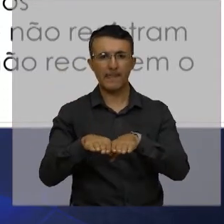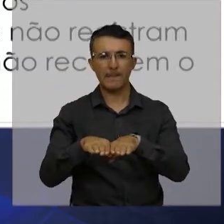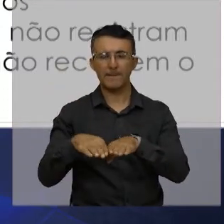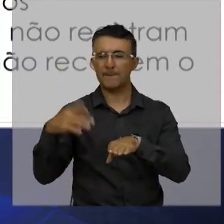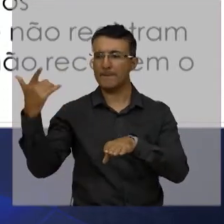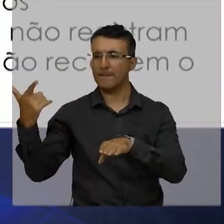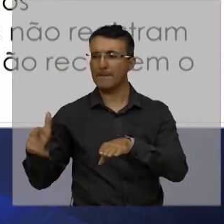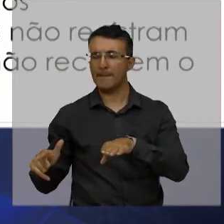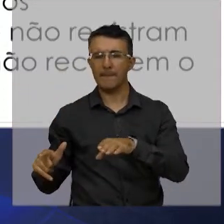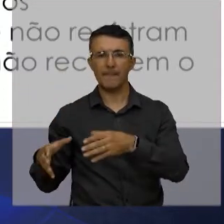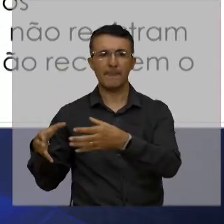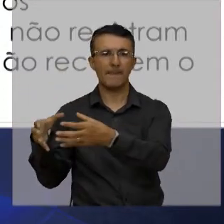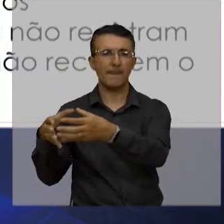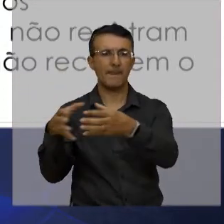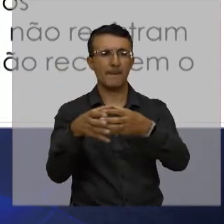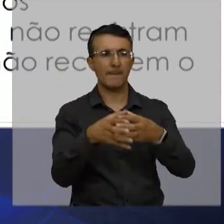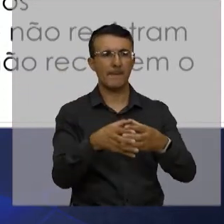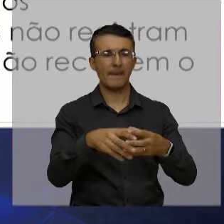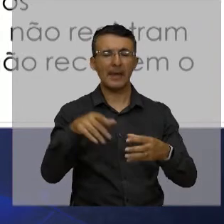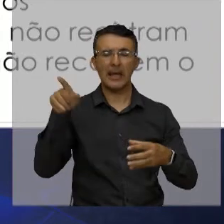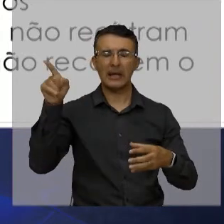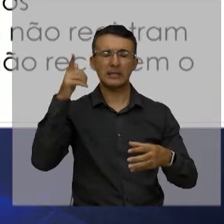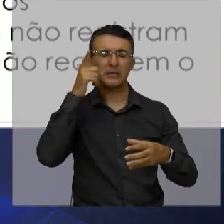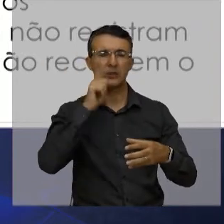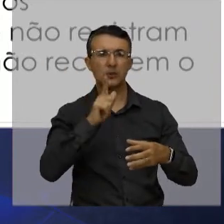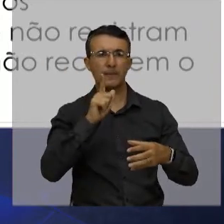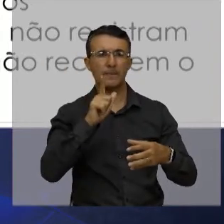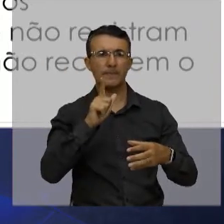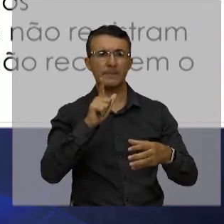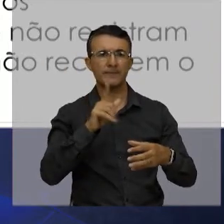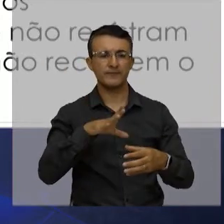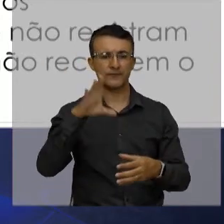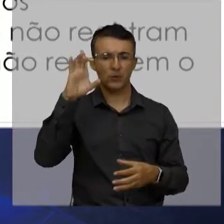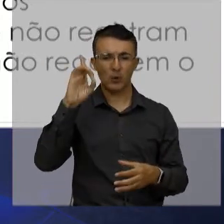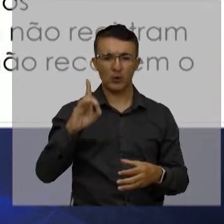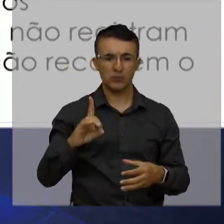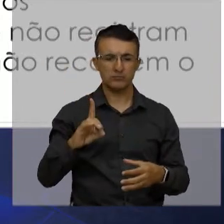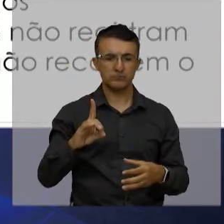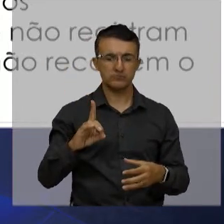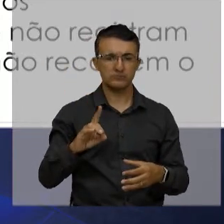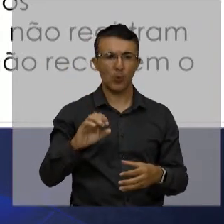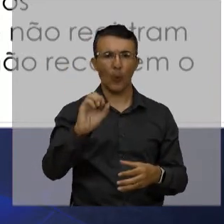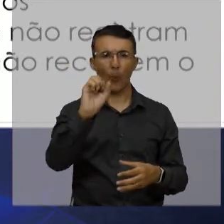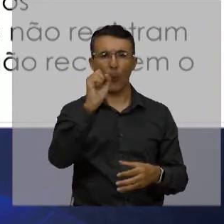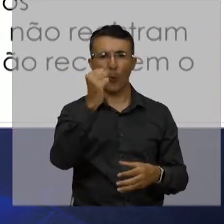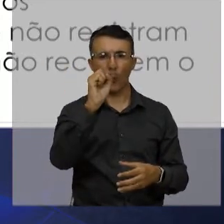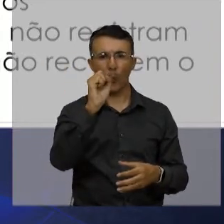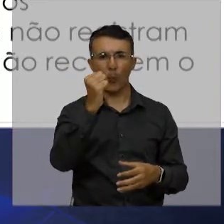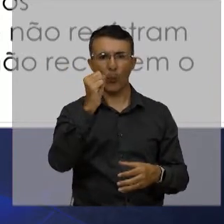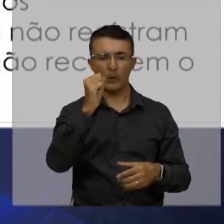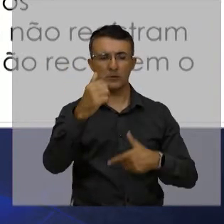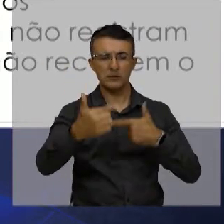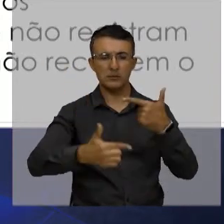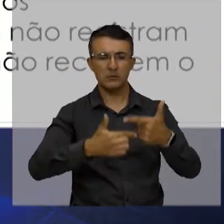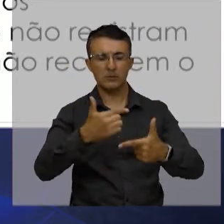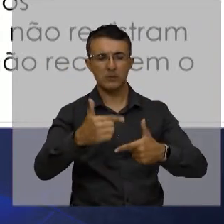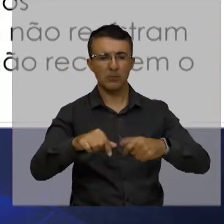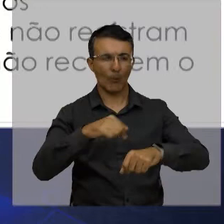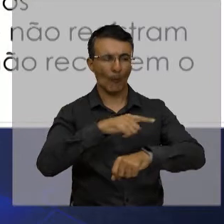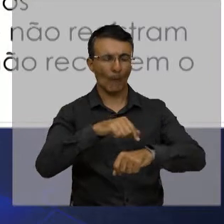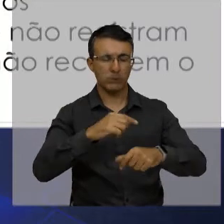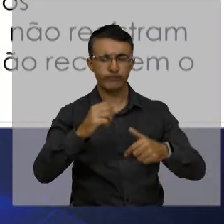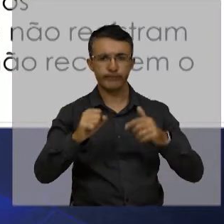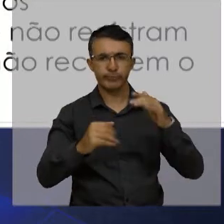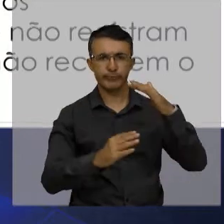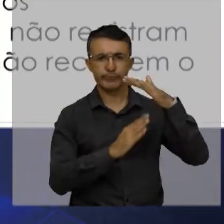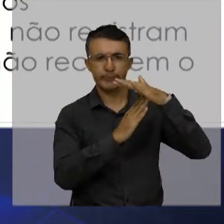categorias. Elas conquistaram o direito à jornada de trabalho de 8 horas, horas extras, além dos